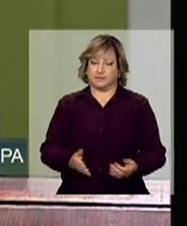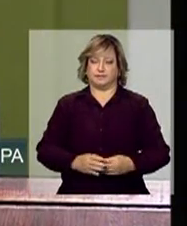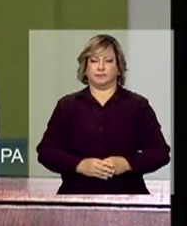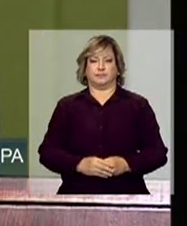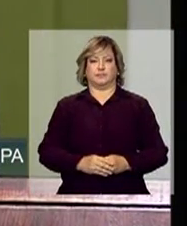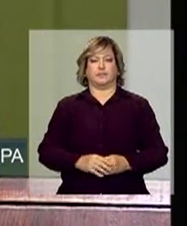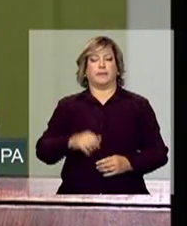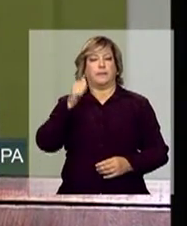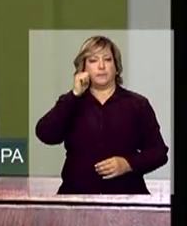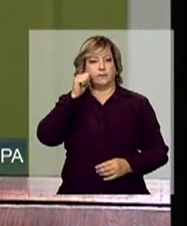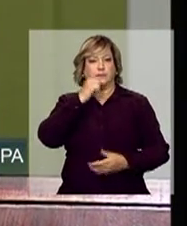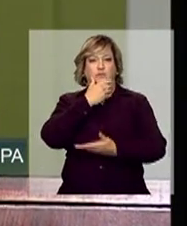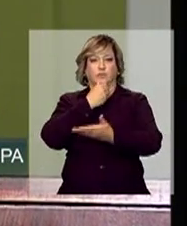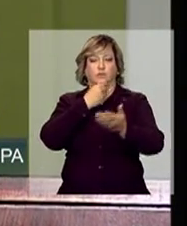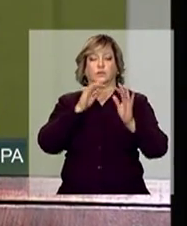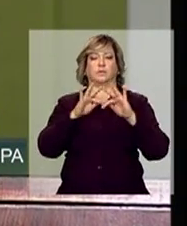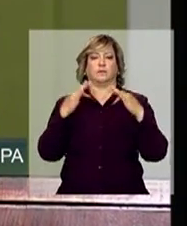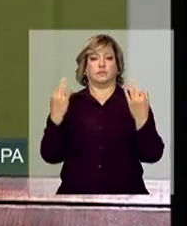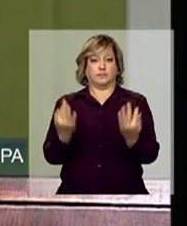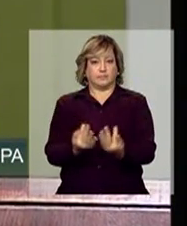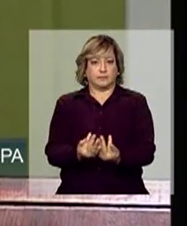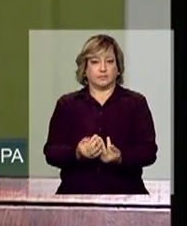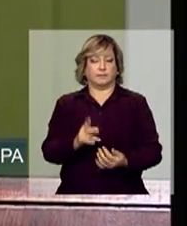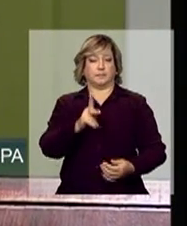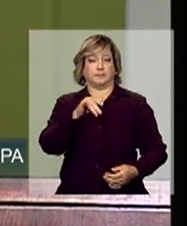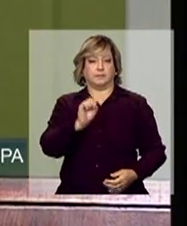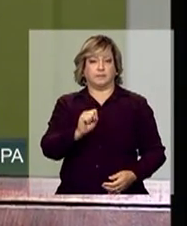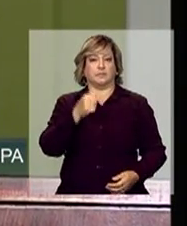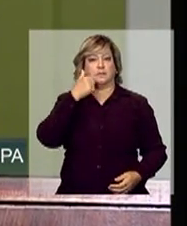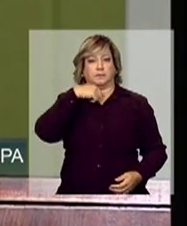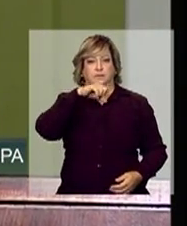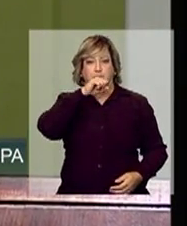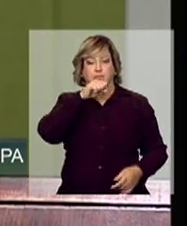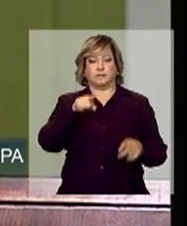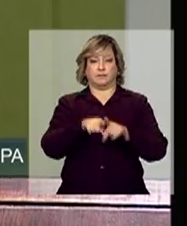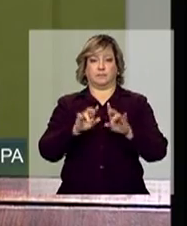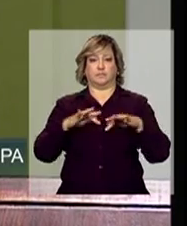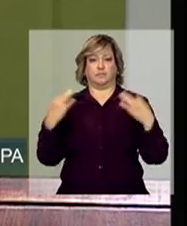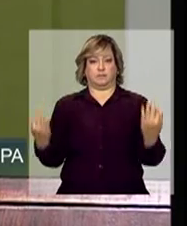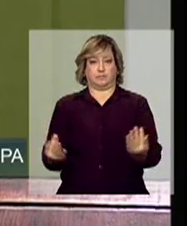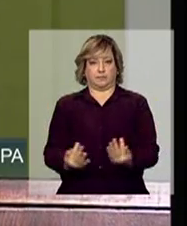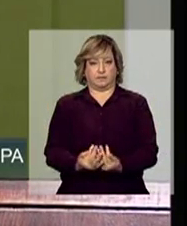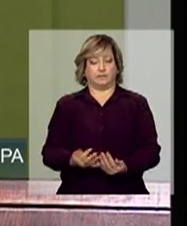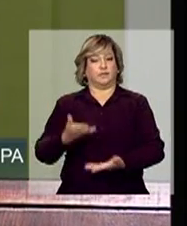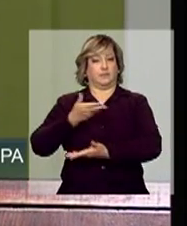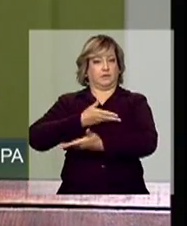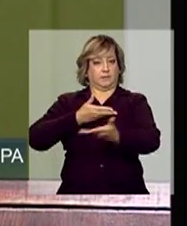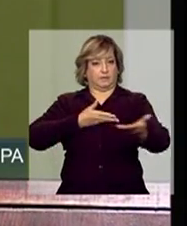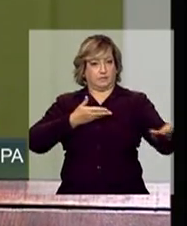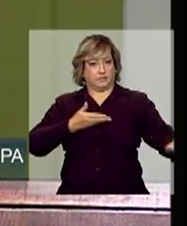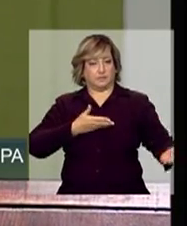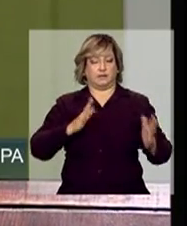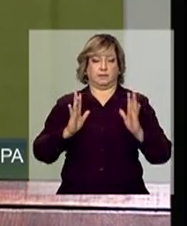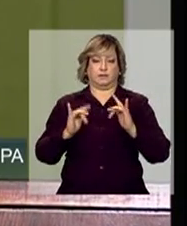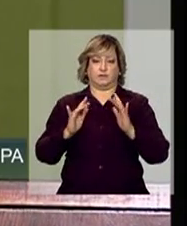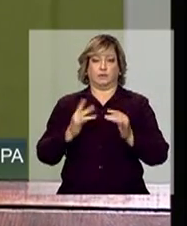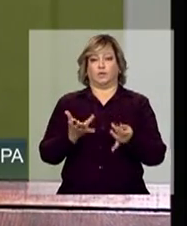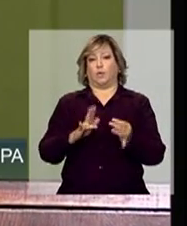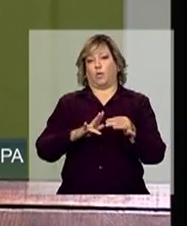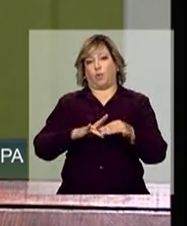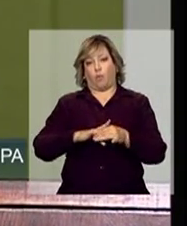senhores familiares, pais, mães e parentes, amigos, namorados, noivas,